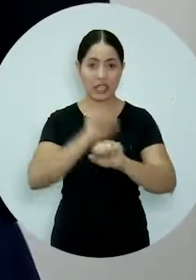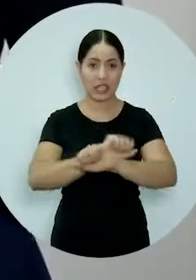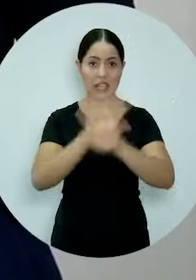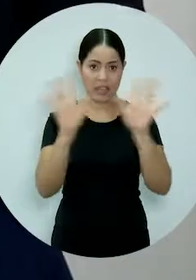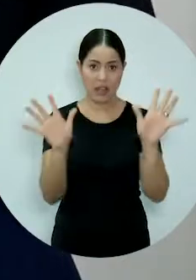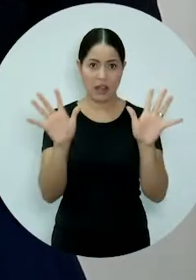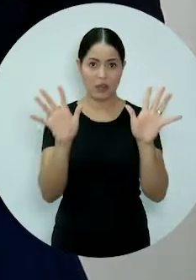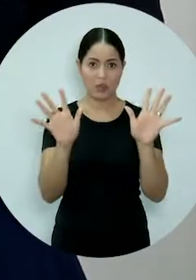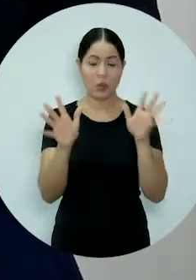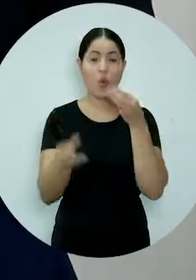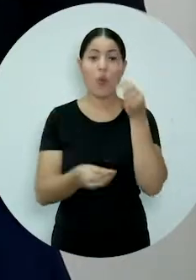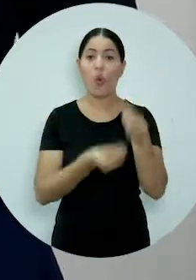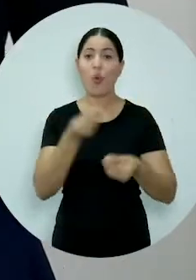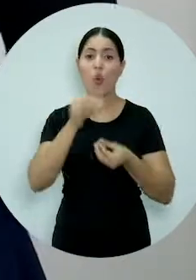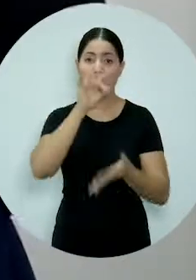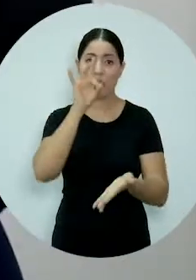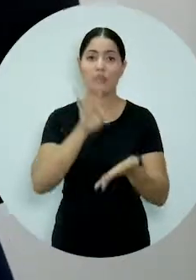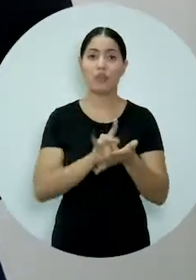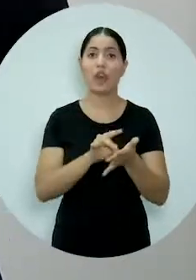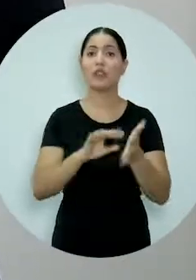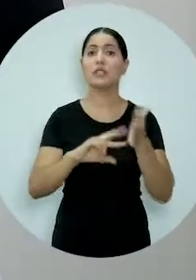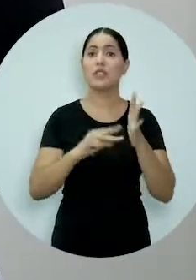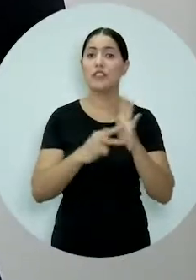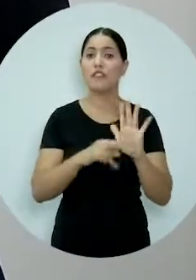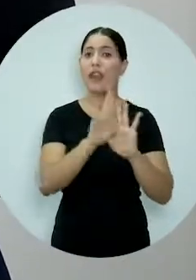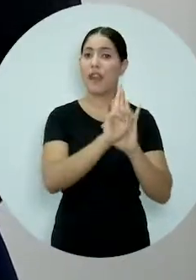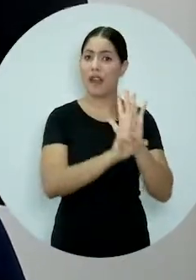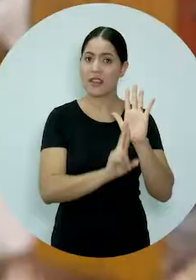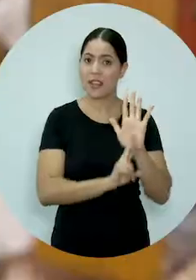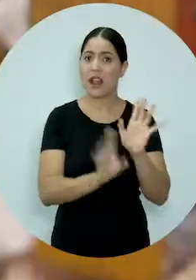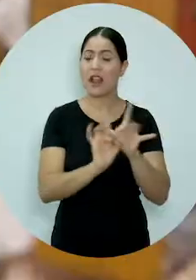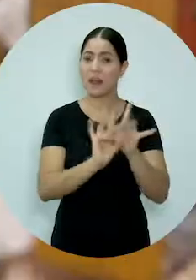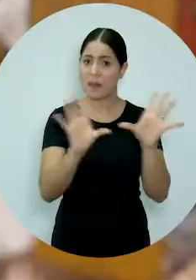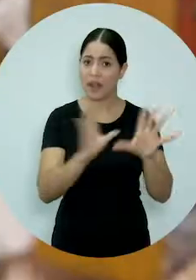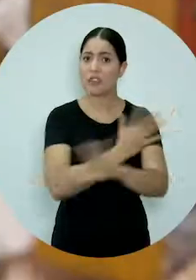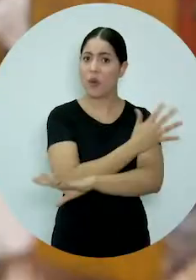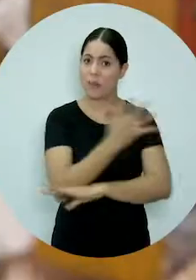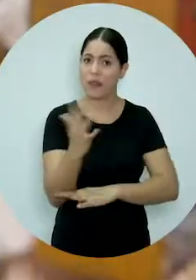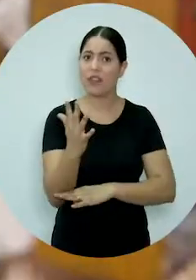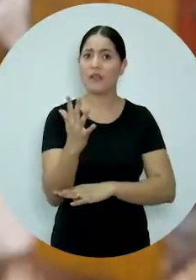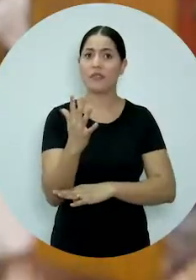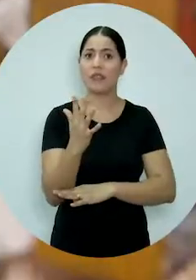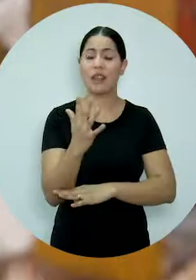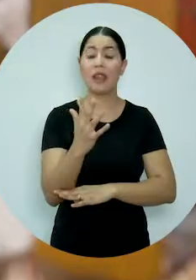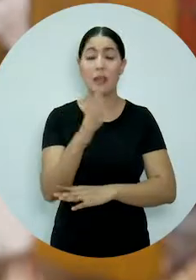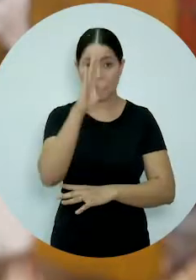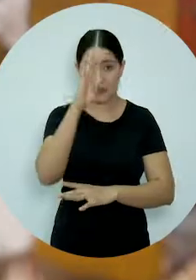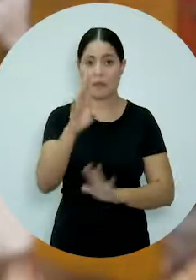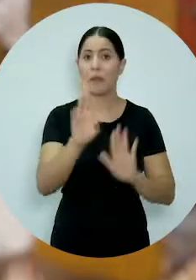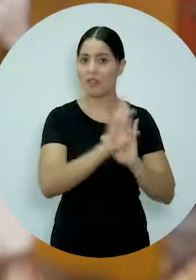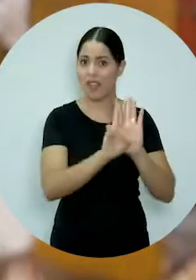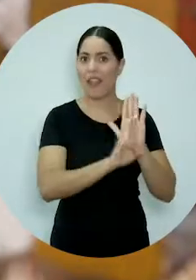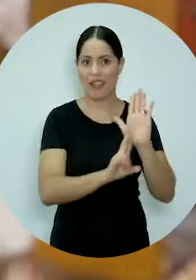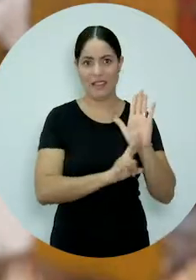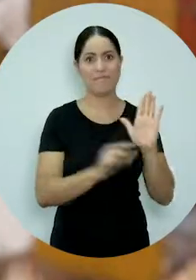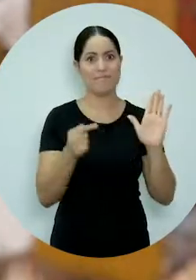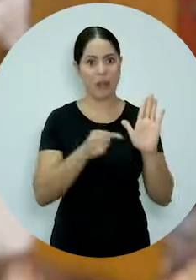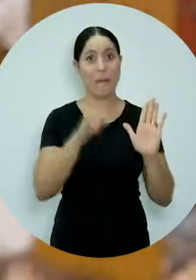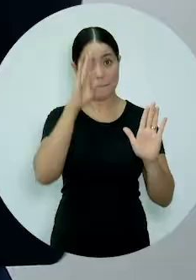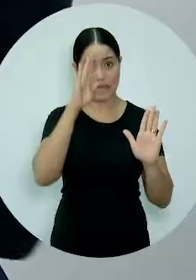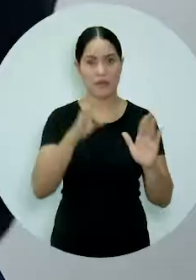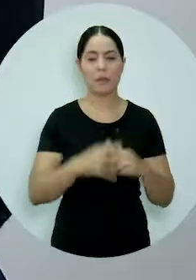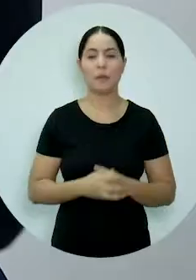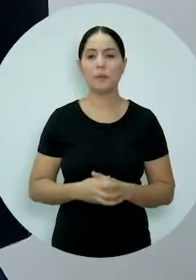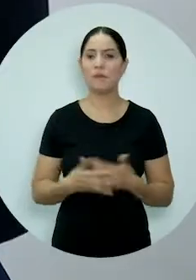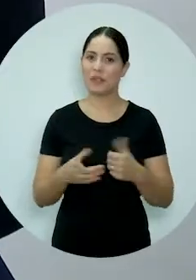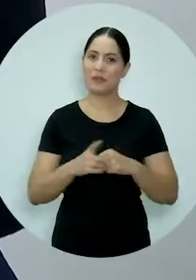todos compreenderem do que se trata o licenciamento, a importância desse licenciamento e, sobretudo, as regras desse